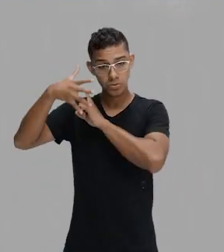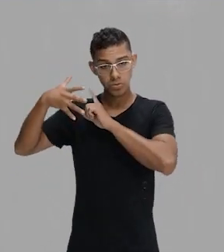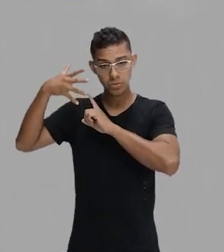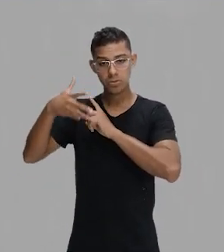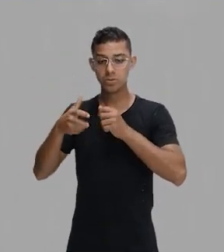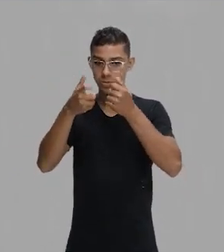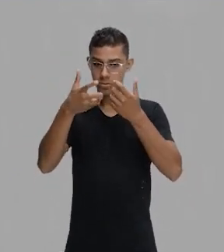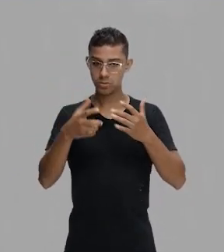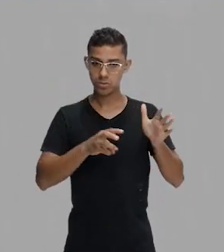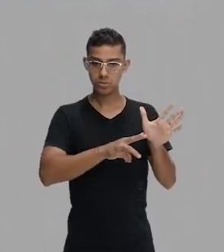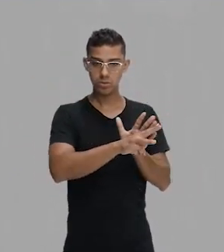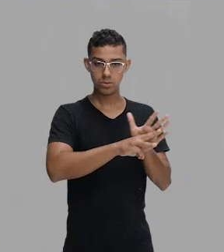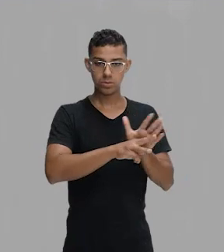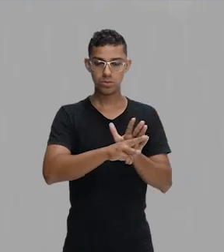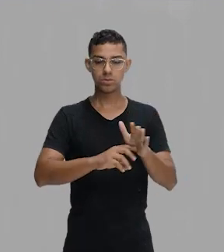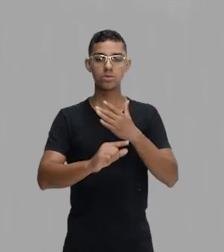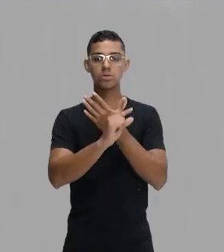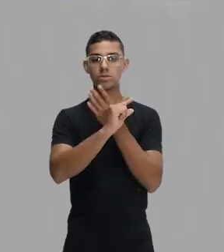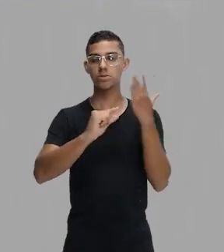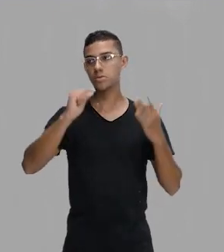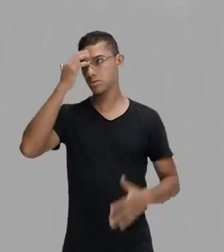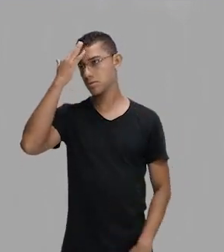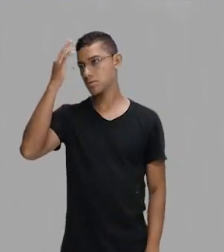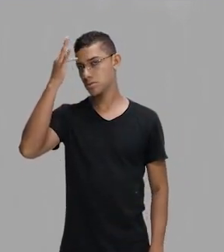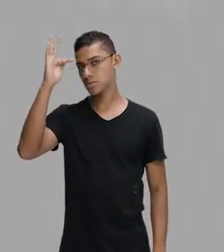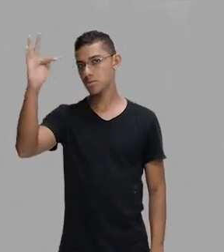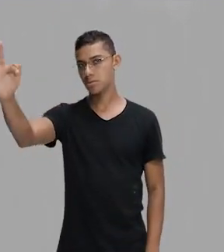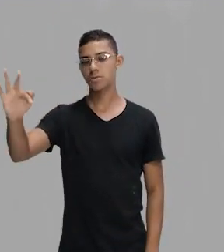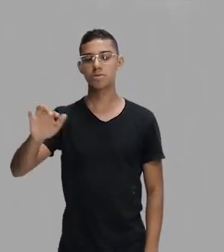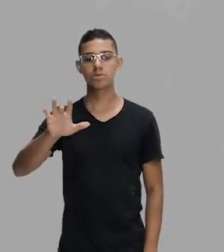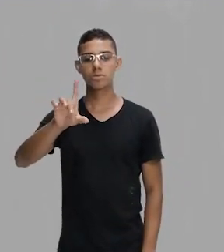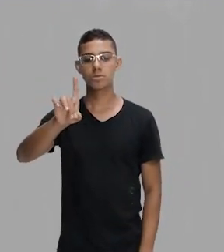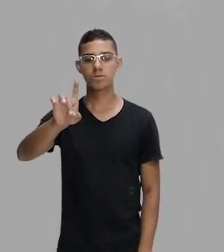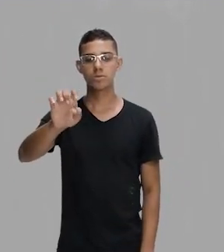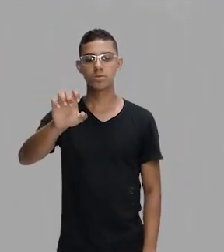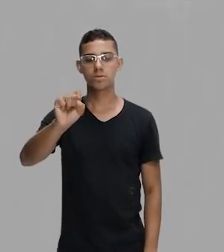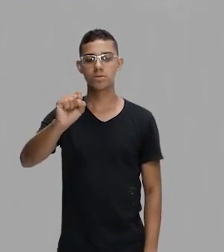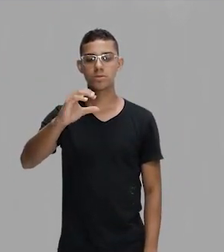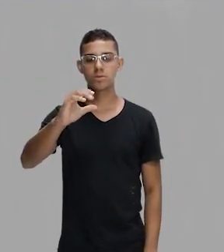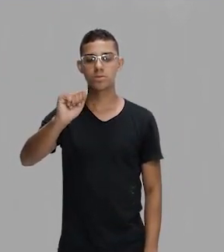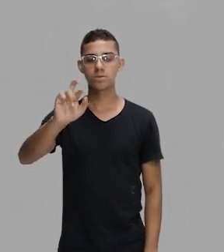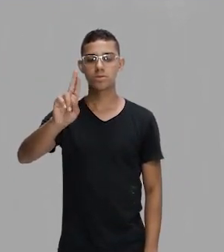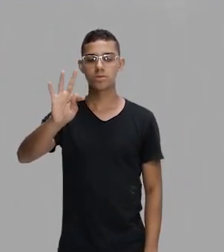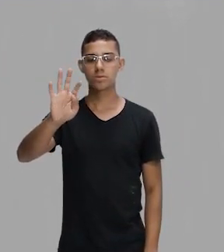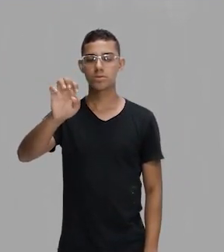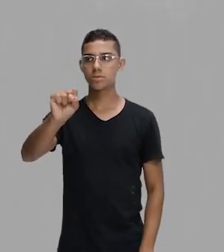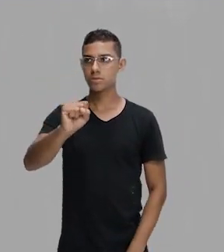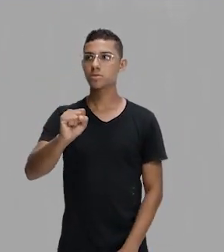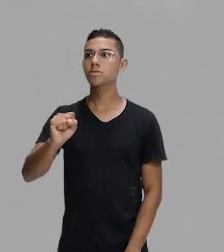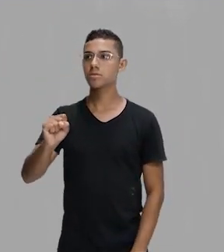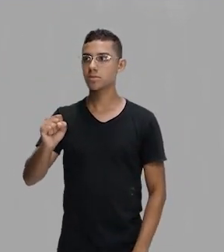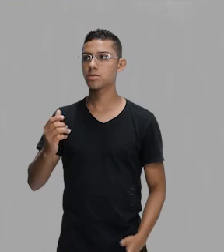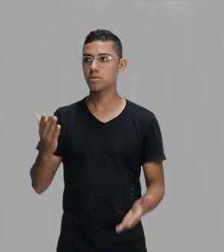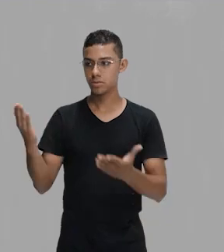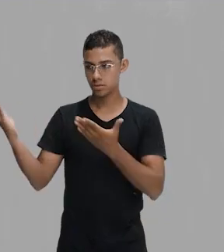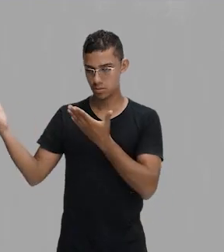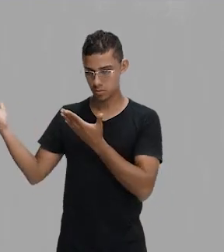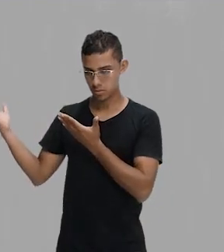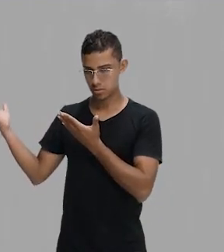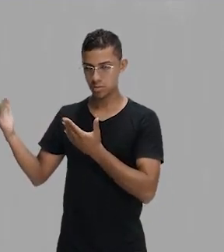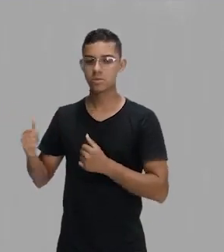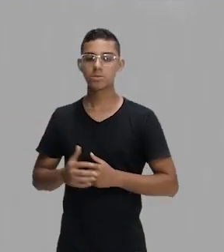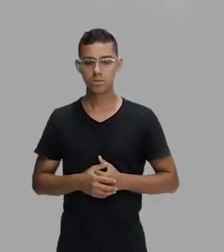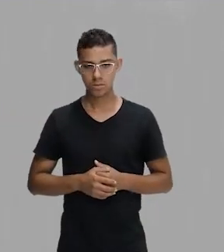método, Descartes, vamos pegar aqui, nós falamos muito de ciência, vamos pegar um filósofo aqui, ó, que eu estou mostrando para